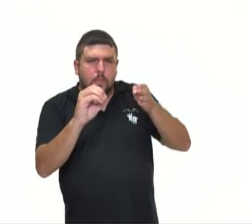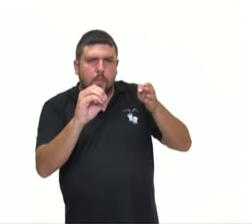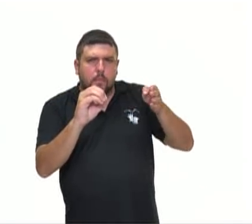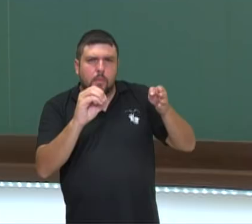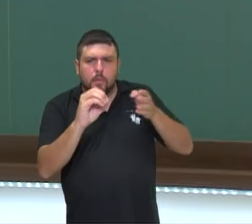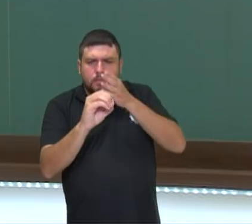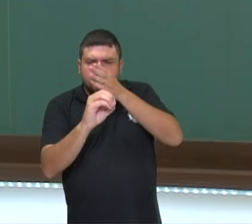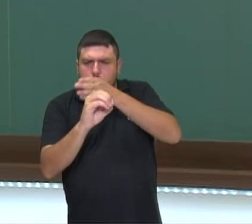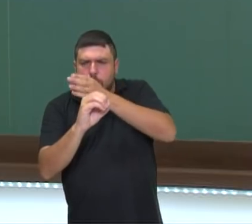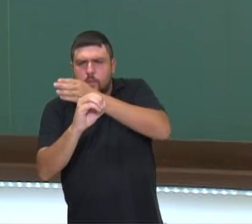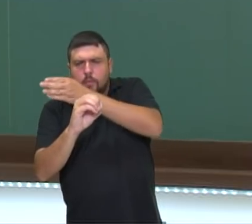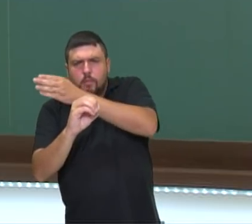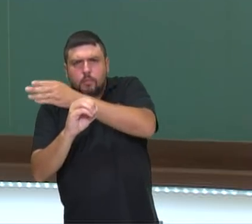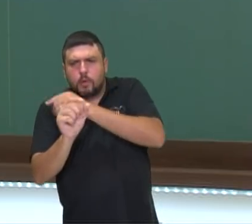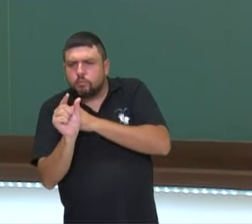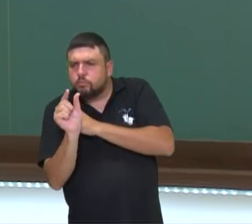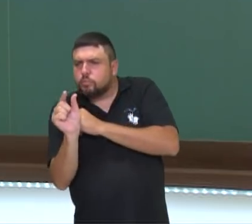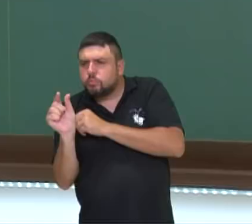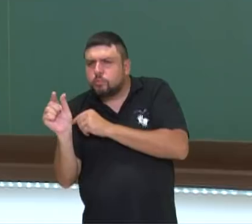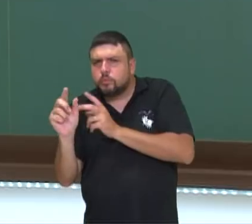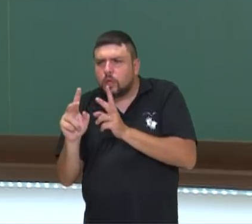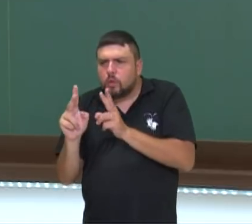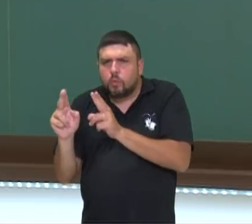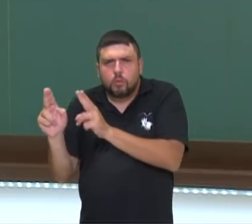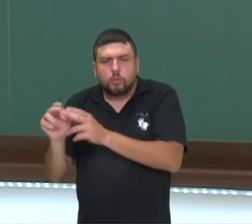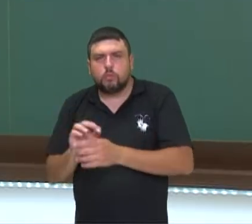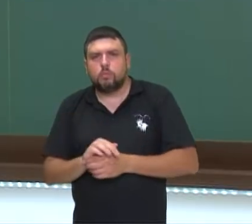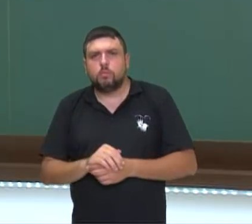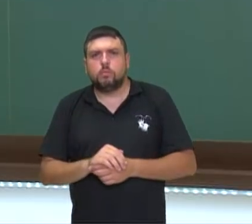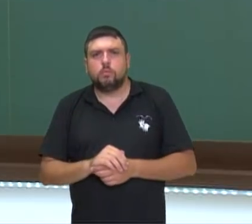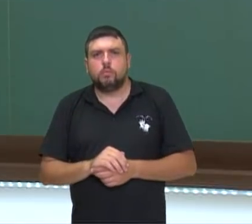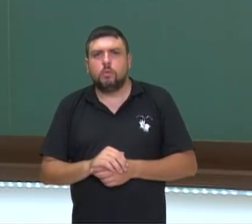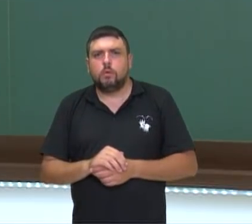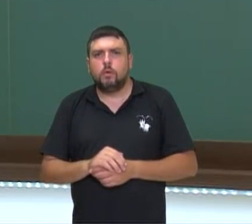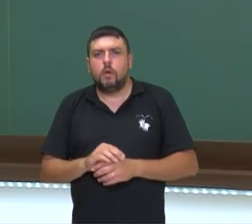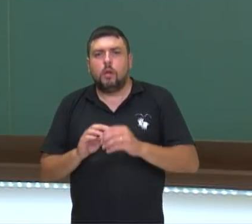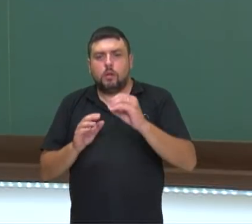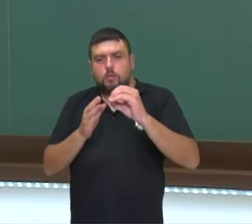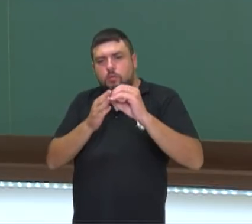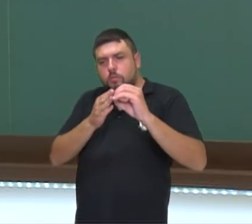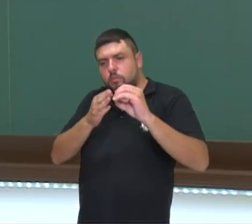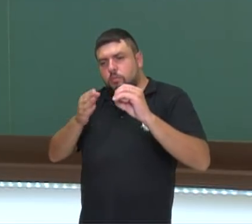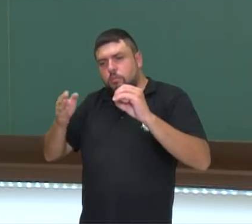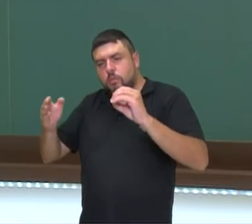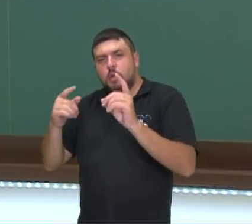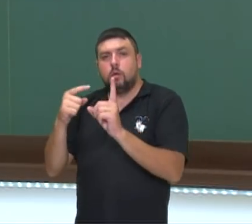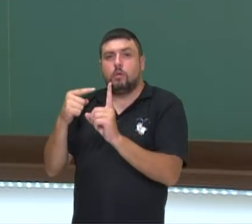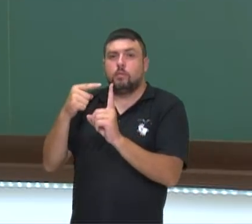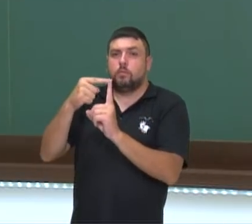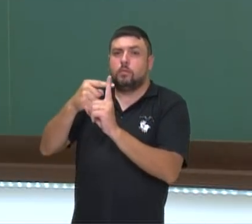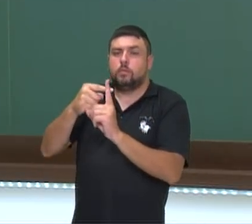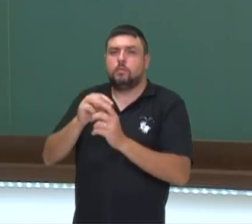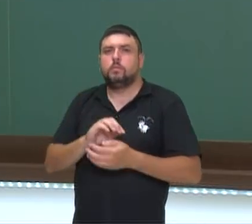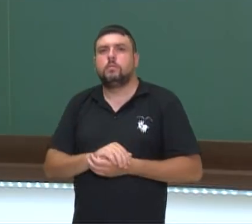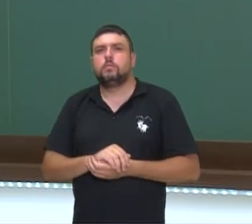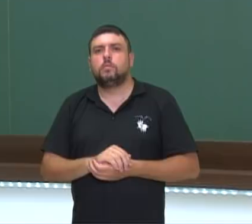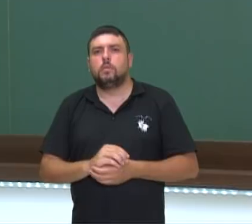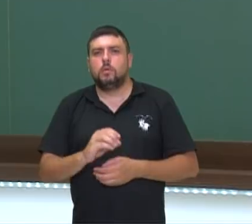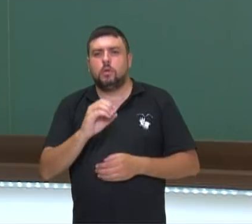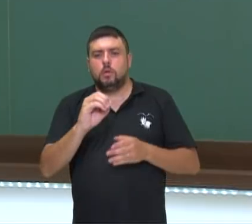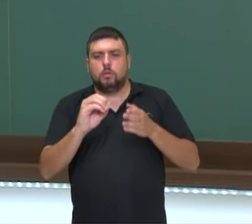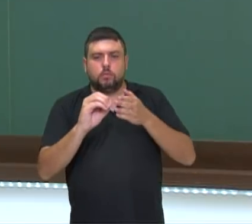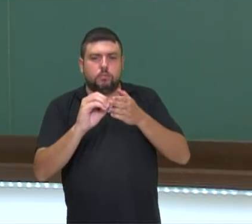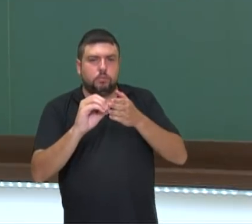pontos que estão à direita do zero são os valores positivos. Os pontos que estão à esquerda